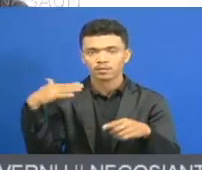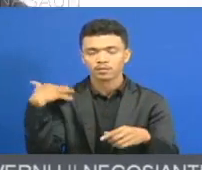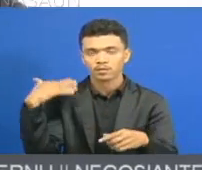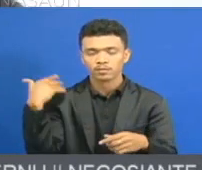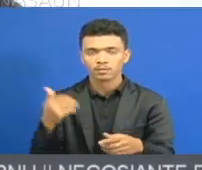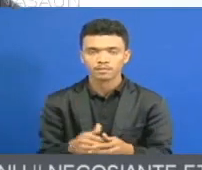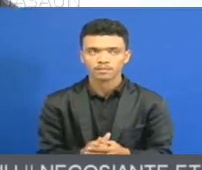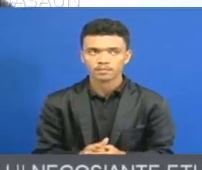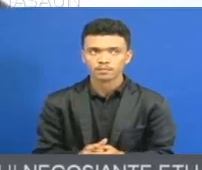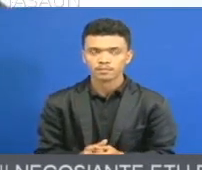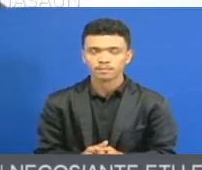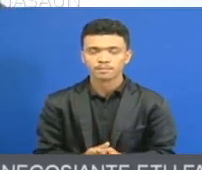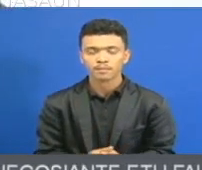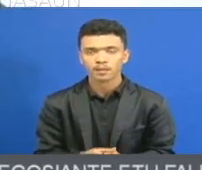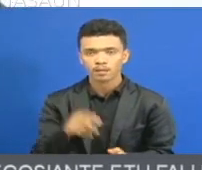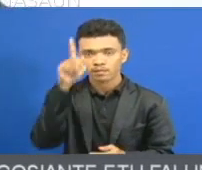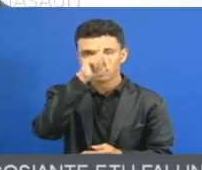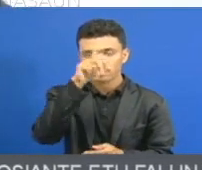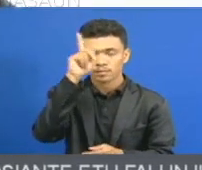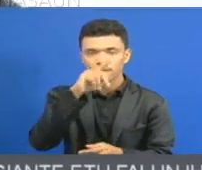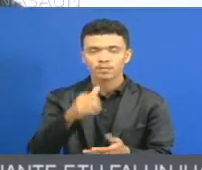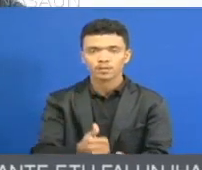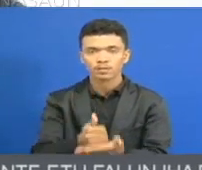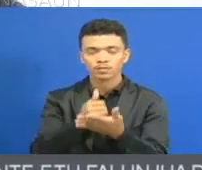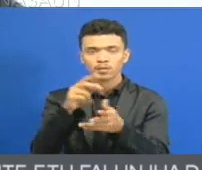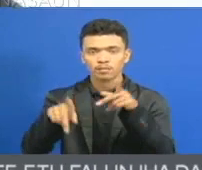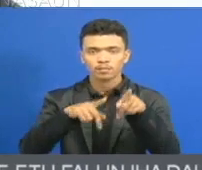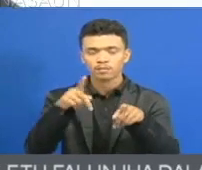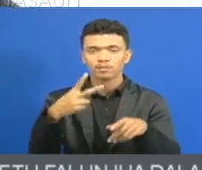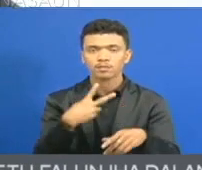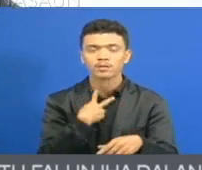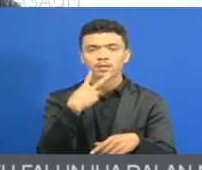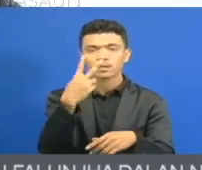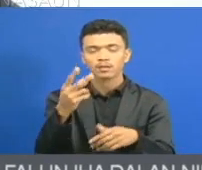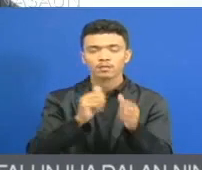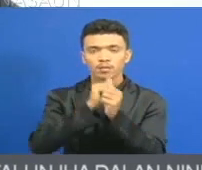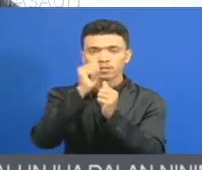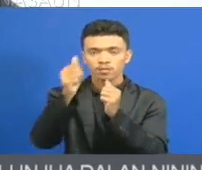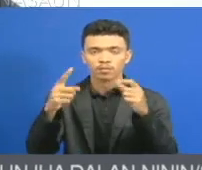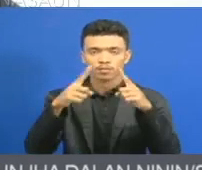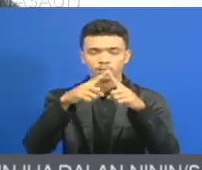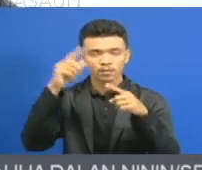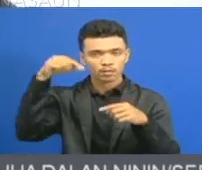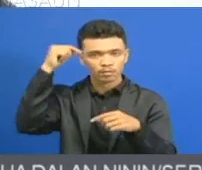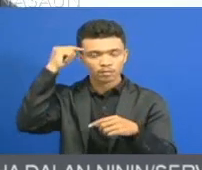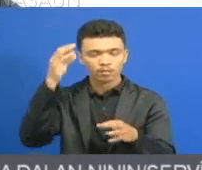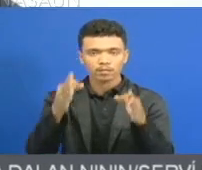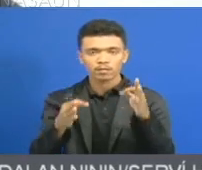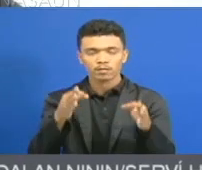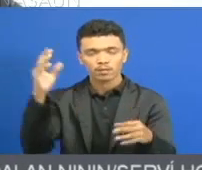ne a mi ajuda a povo ser ne lian, ho di bel hatoba iha governo sira, atru ne governo sira bel